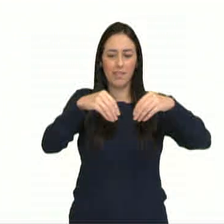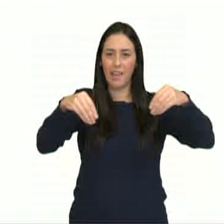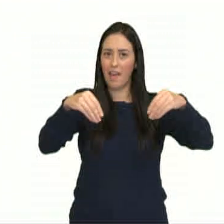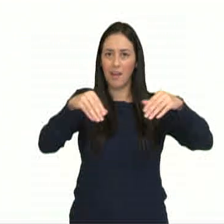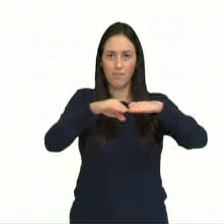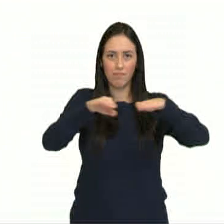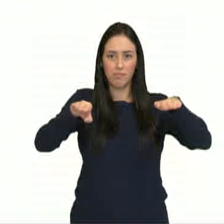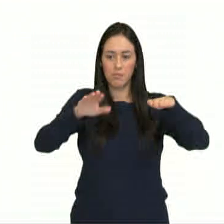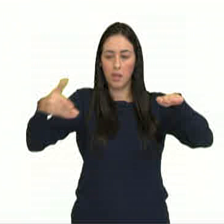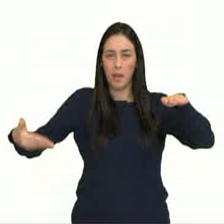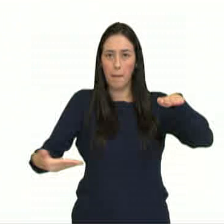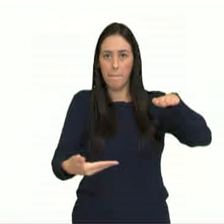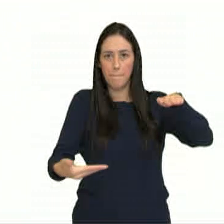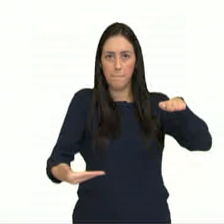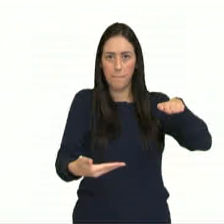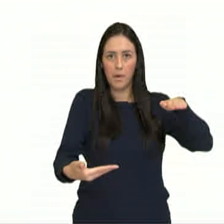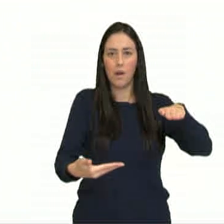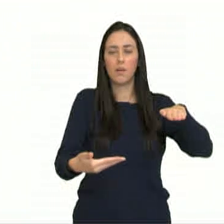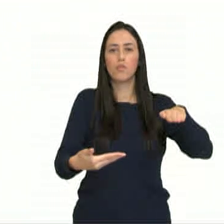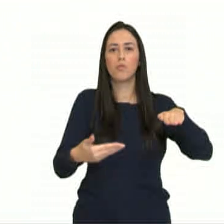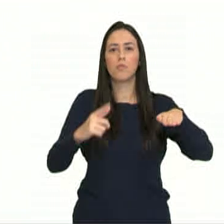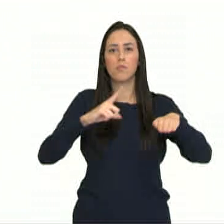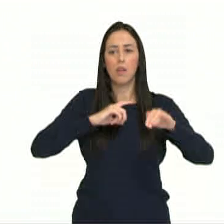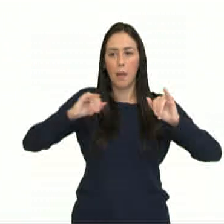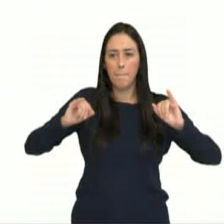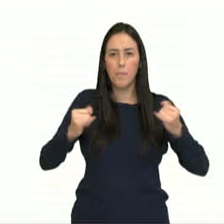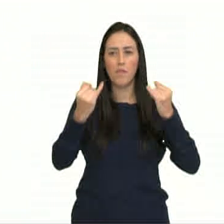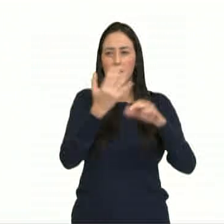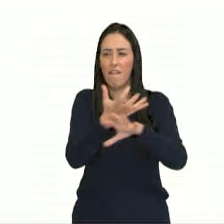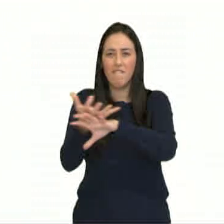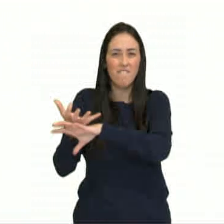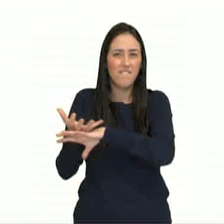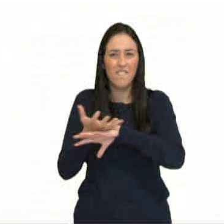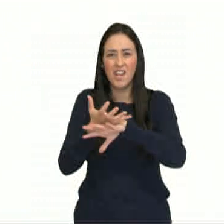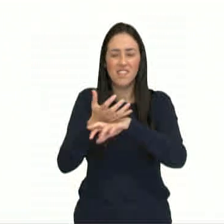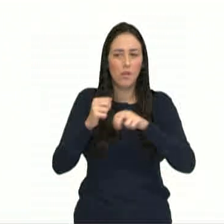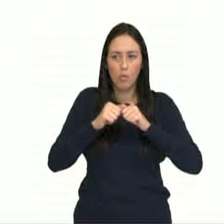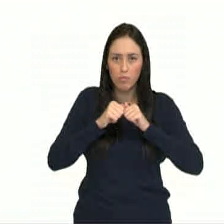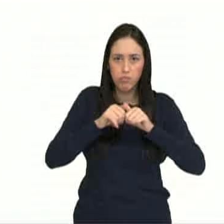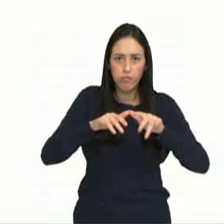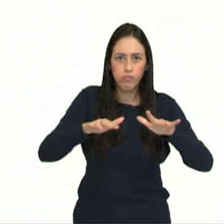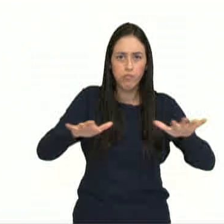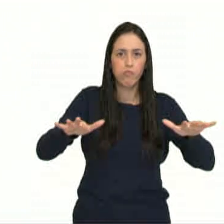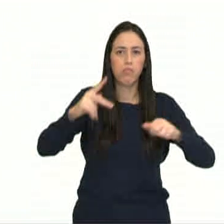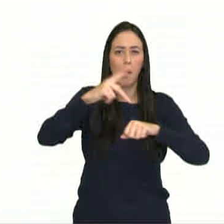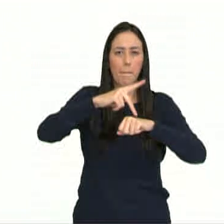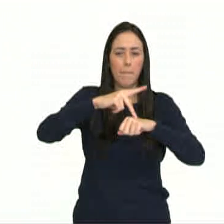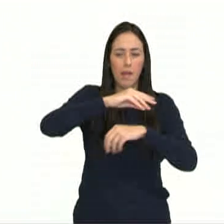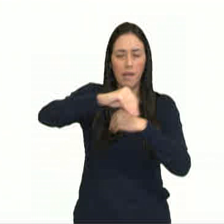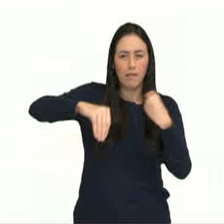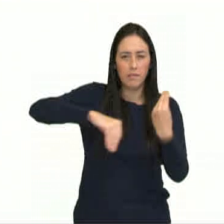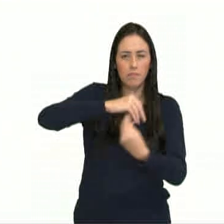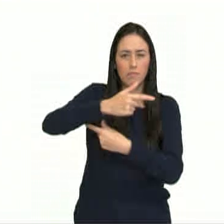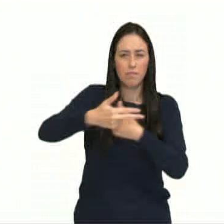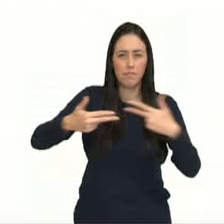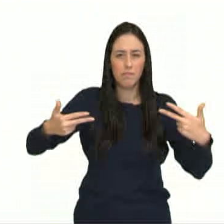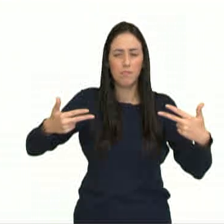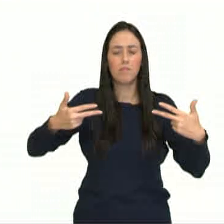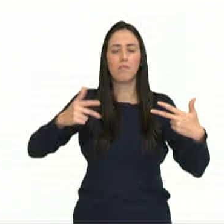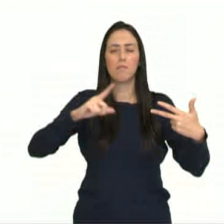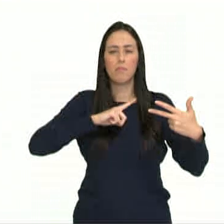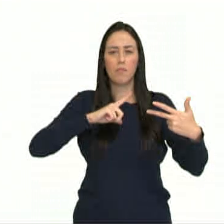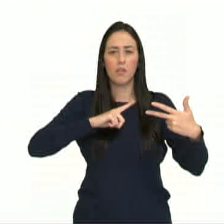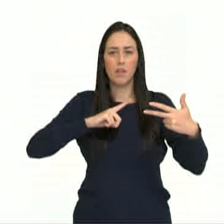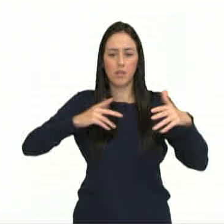terrestre, preenchendo os poros ou vazios intergranulares das rochas sedimentares ou as fraturas, falhas e fissuras